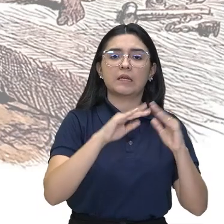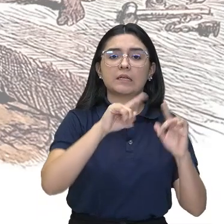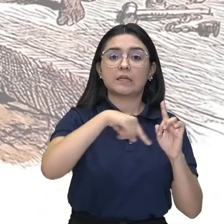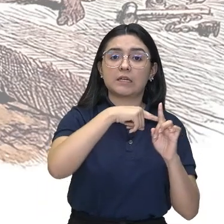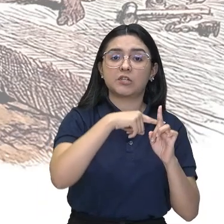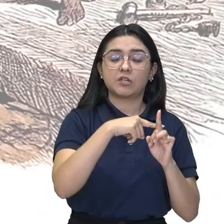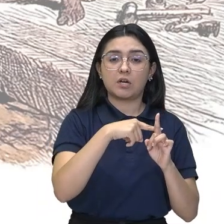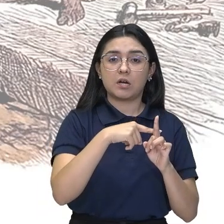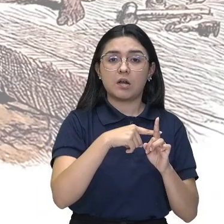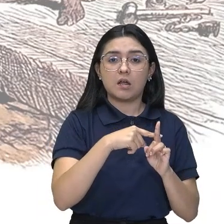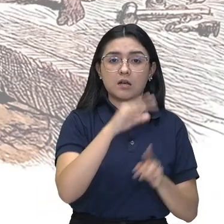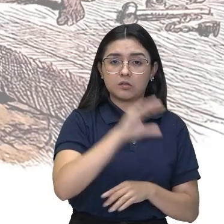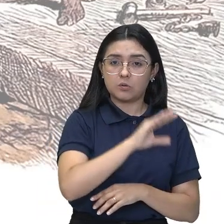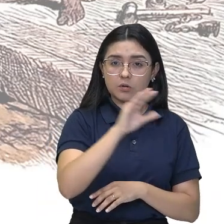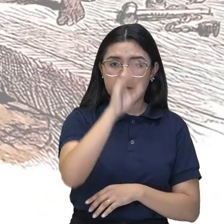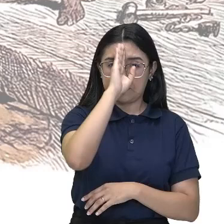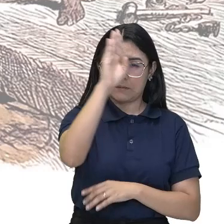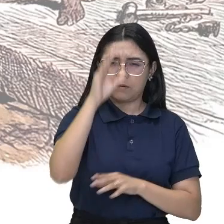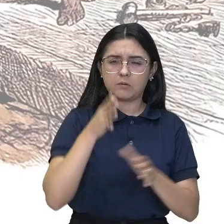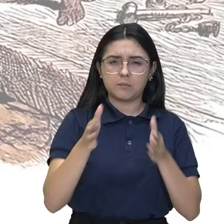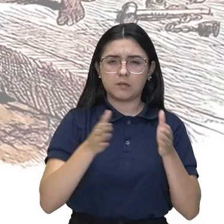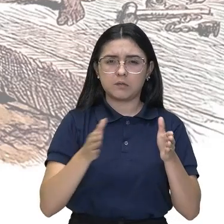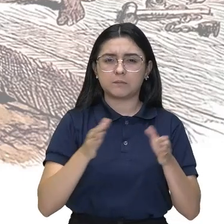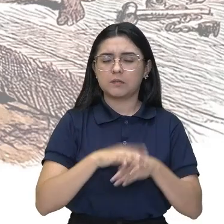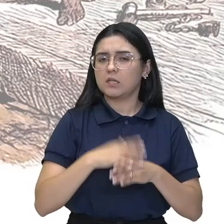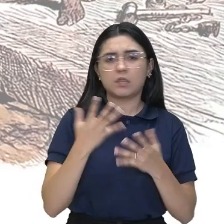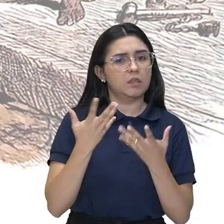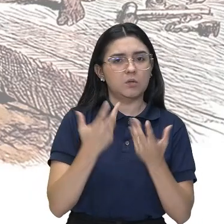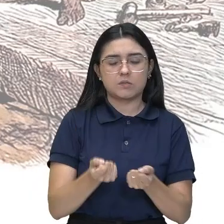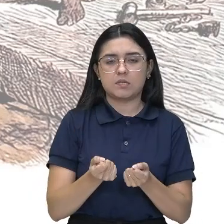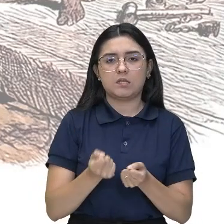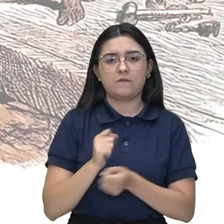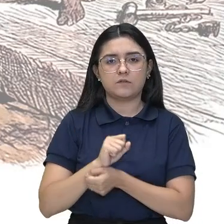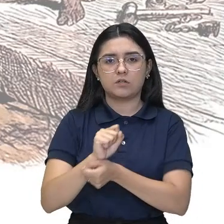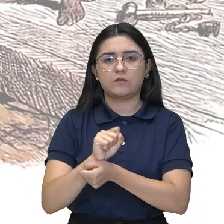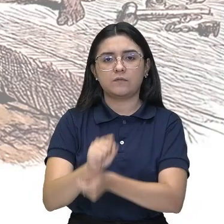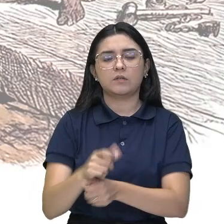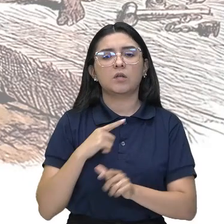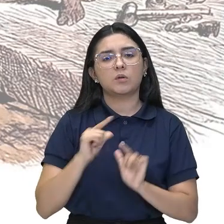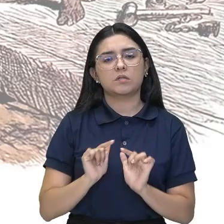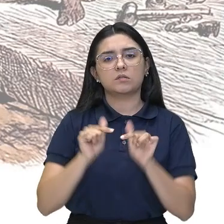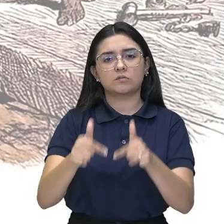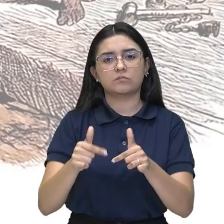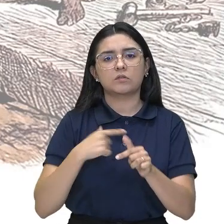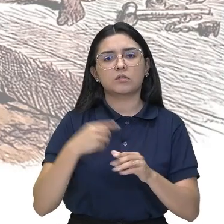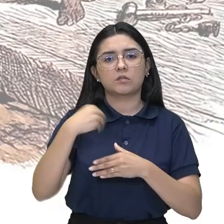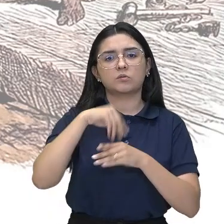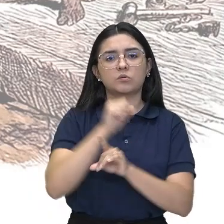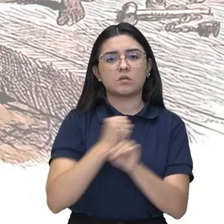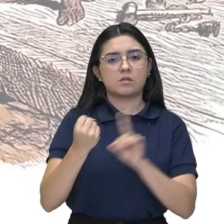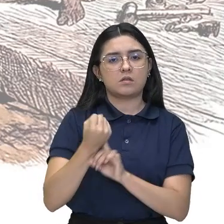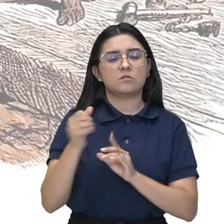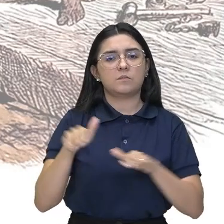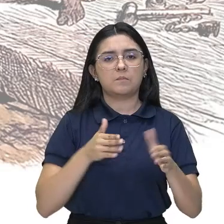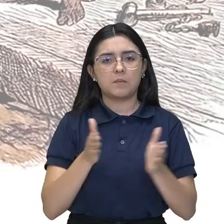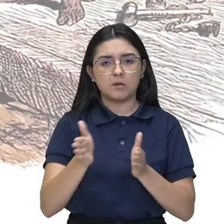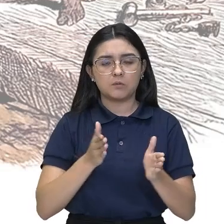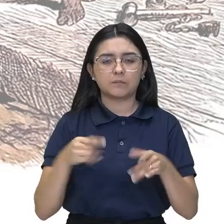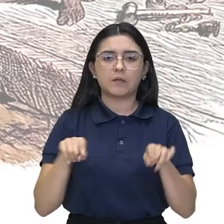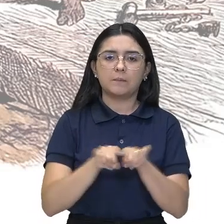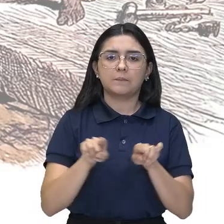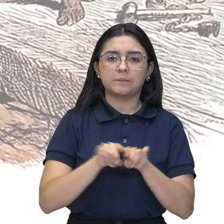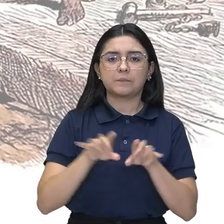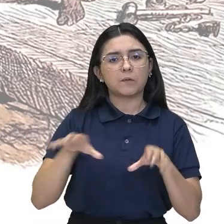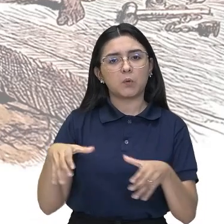dominante, que não aceitava a escravidão e que fizeram essa movimentação toda na sociedade, não é isso? E os grupos aí que